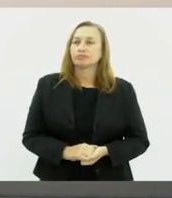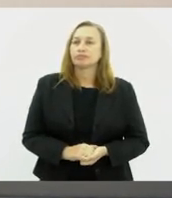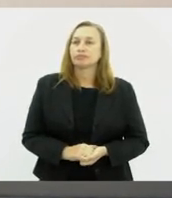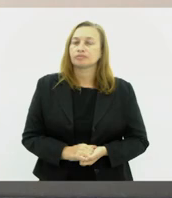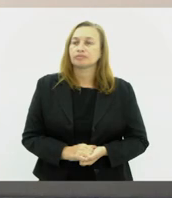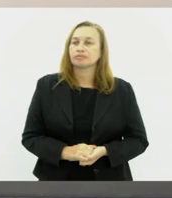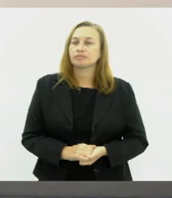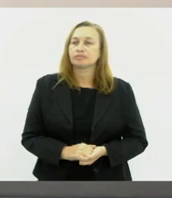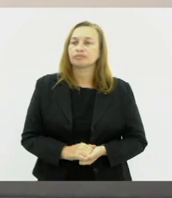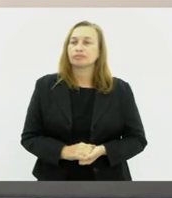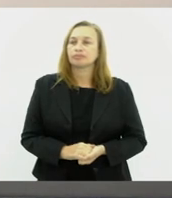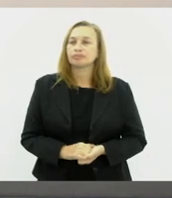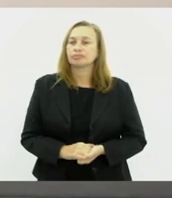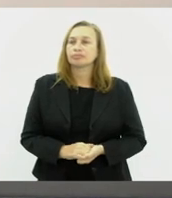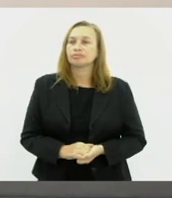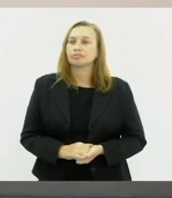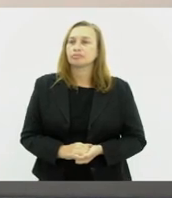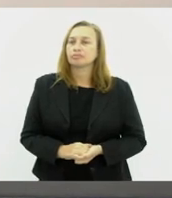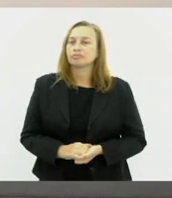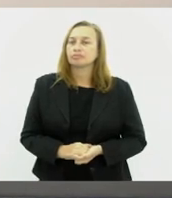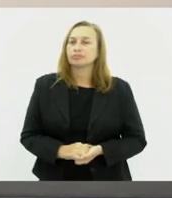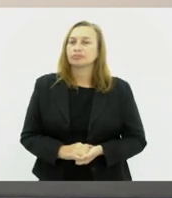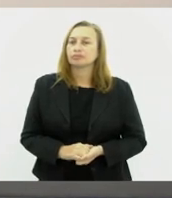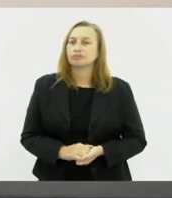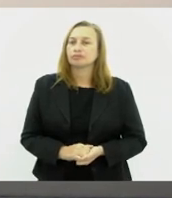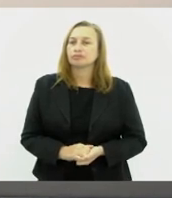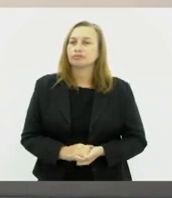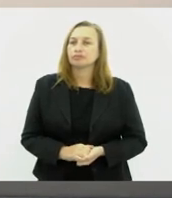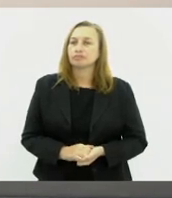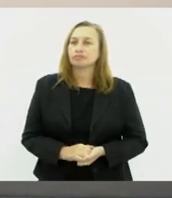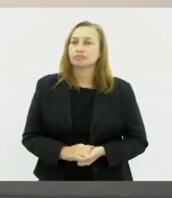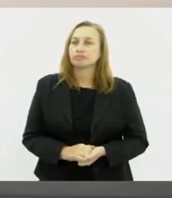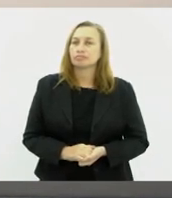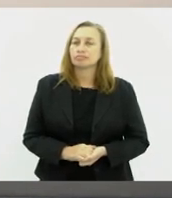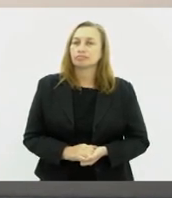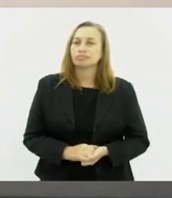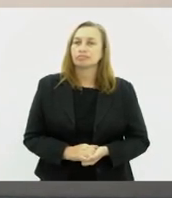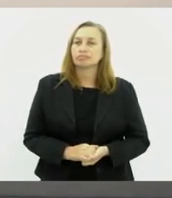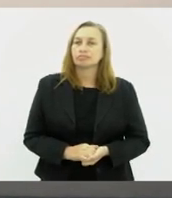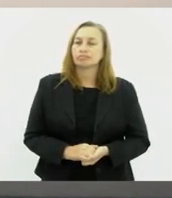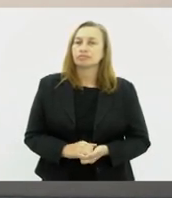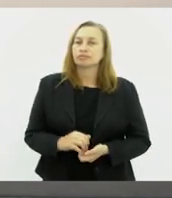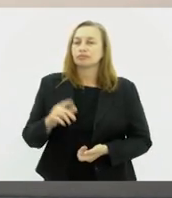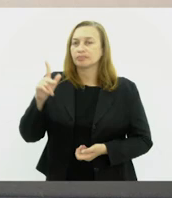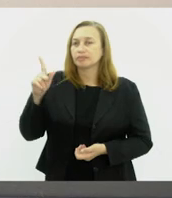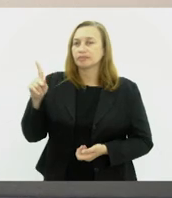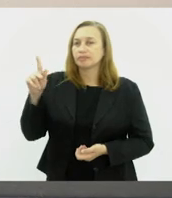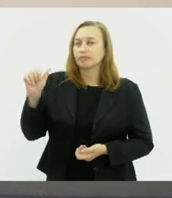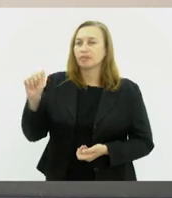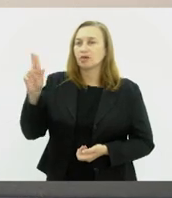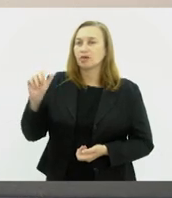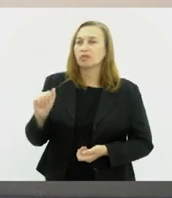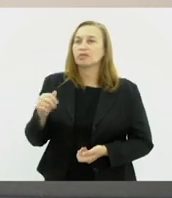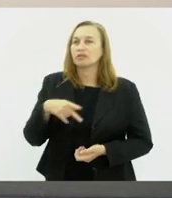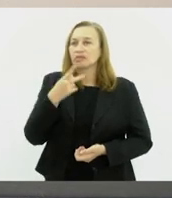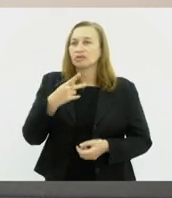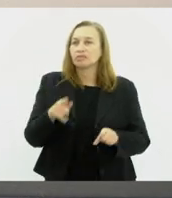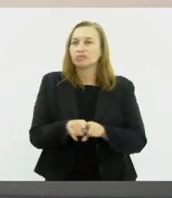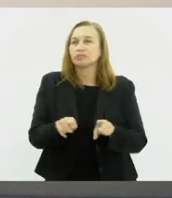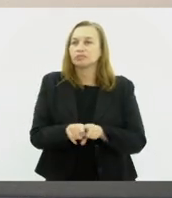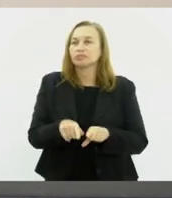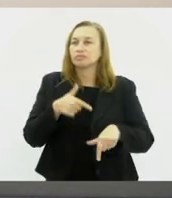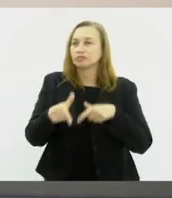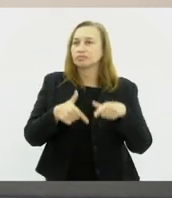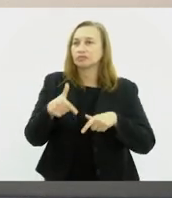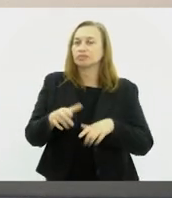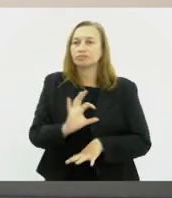Eh outra o tivemos aqui a a senhora Paula da CESEC né que comentou aí também sobre as operações